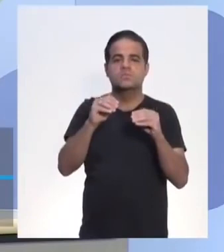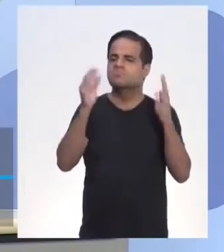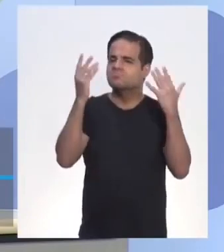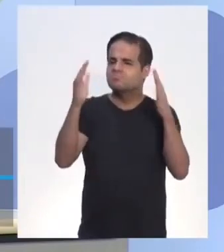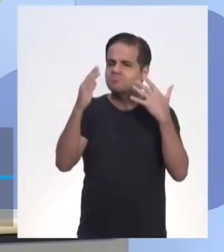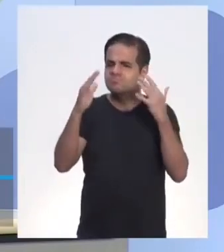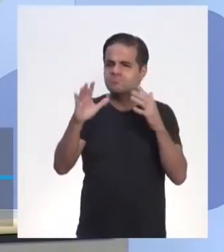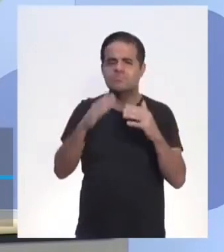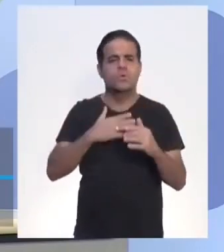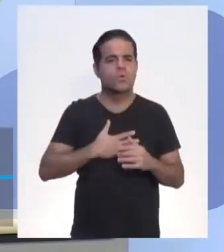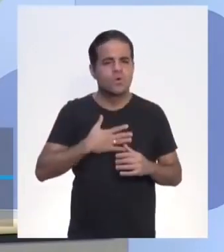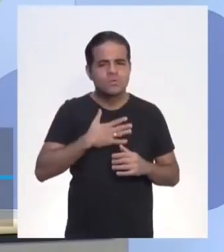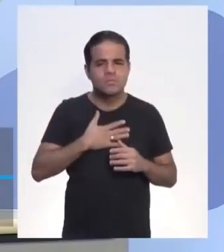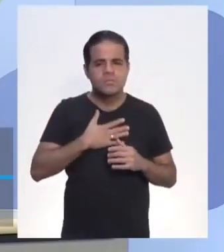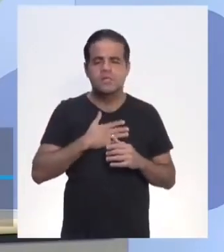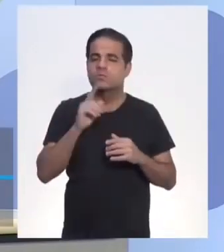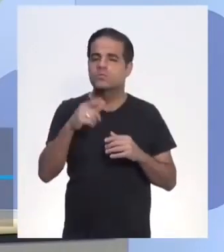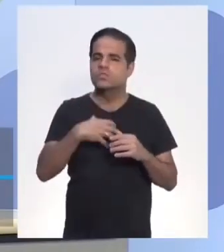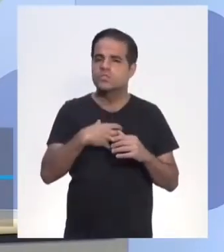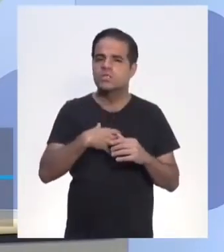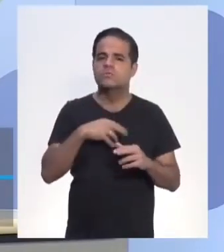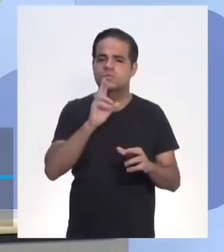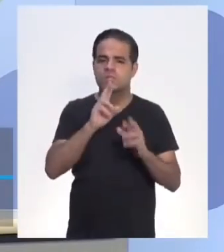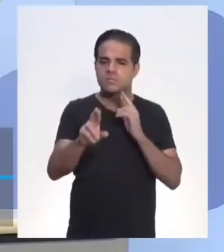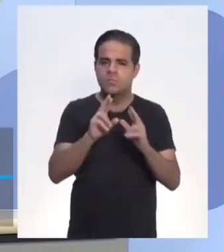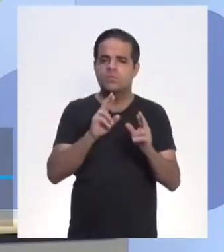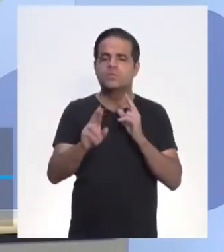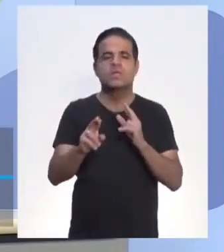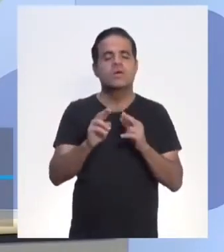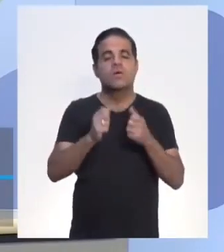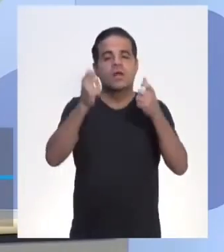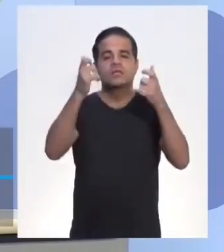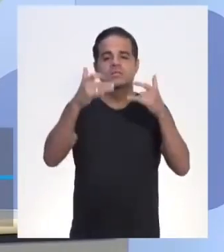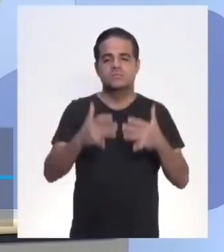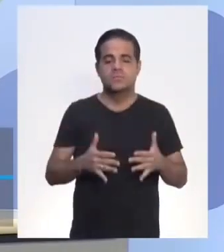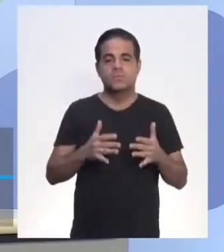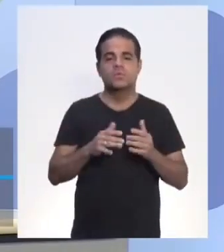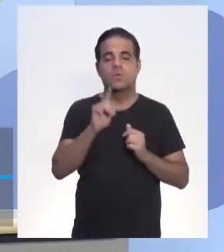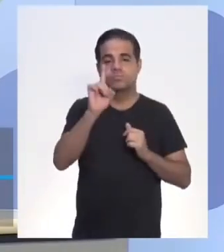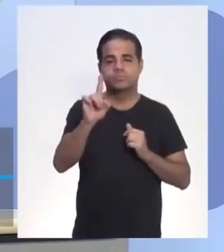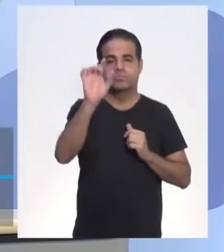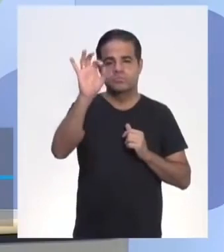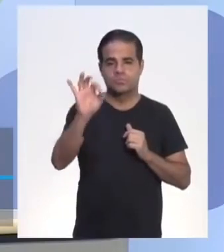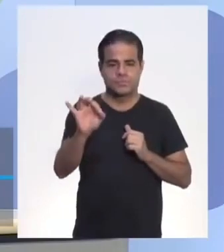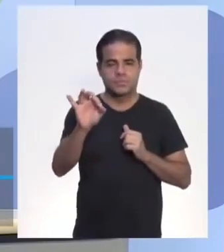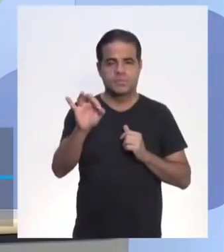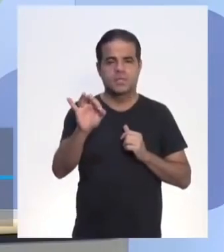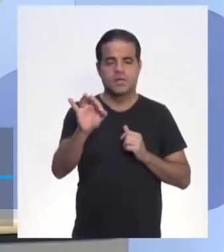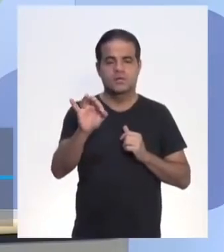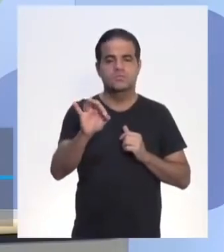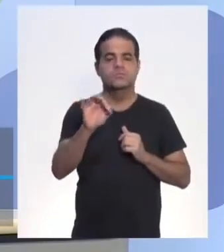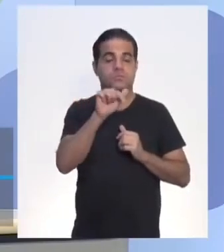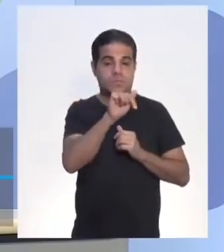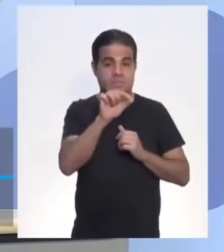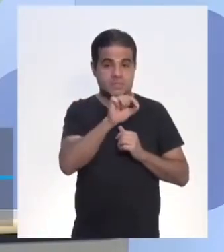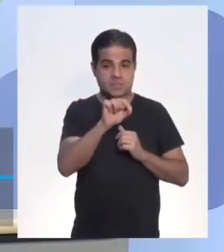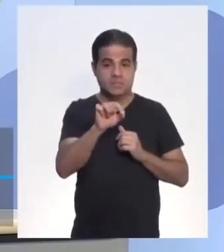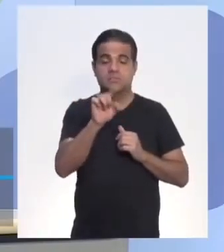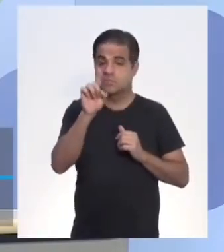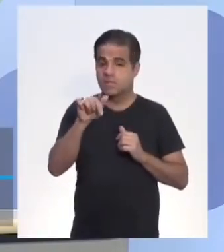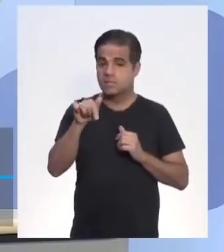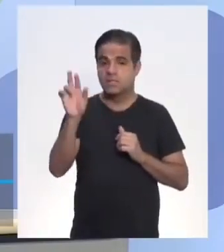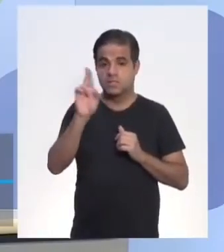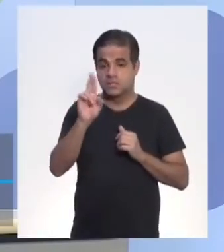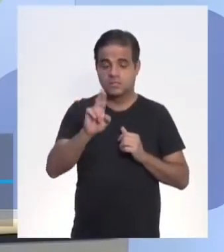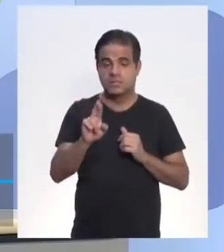parabéns eu gostei muito de como você fez tá ela falou um por cento do 707